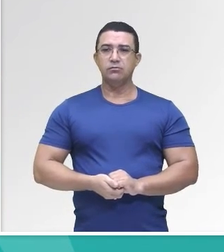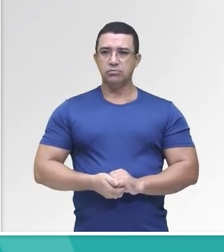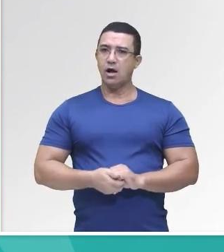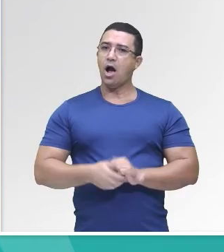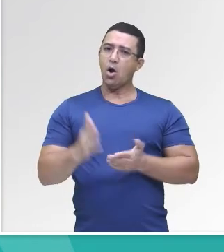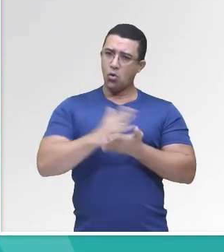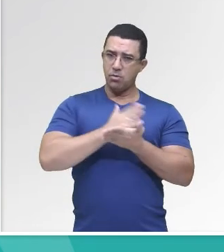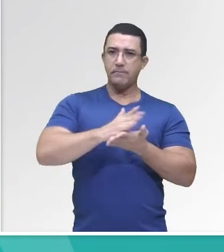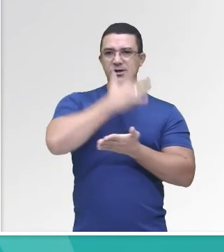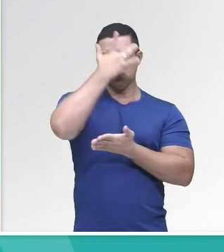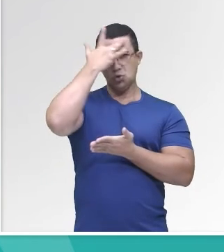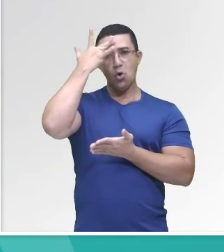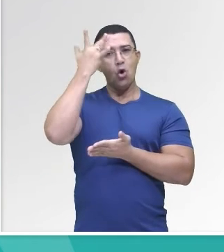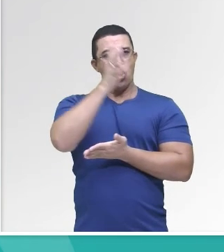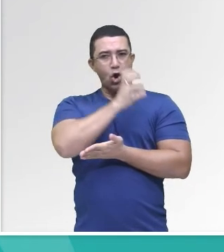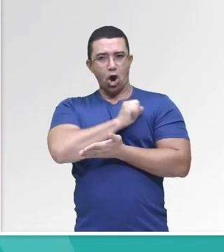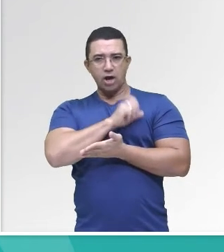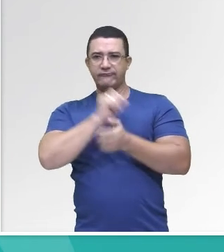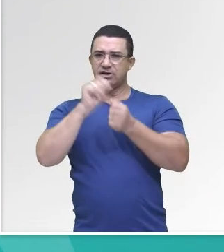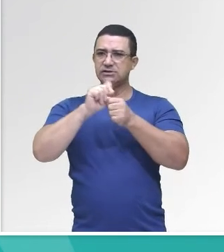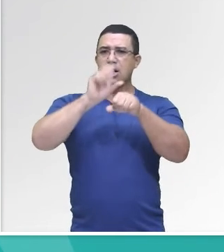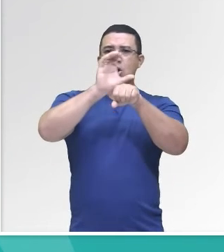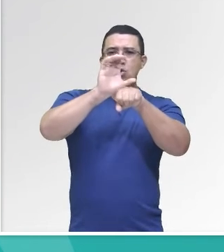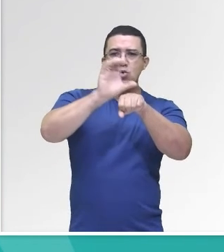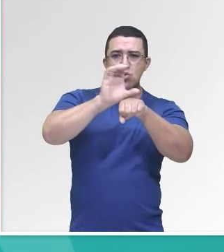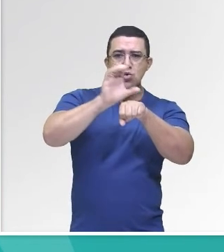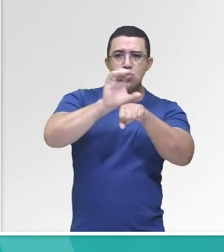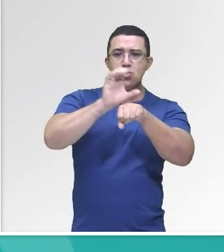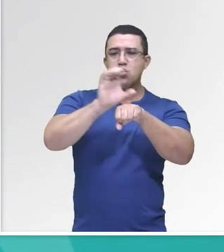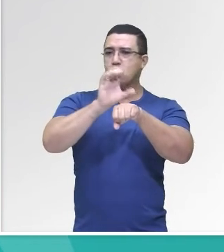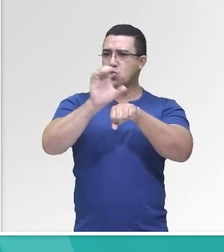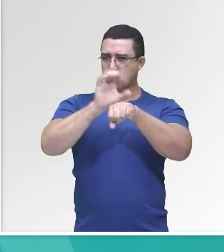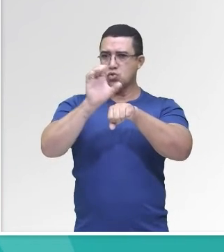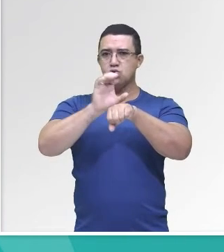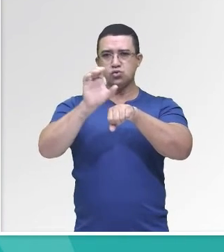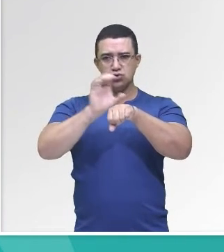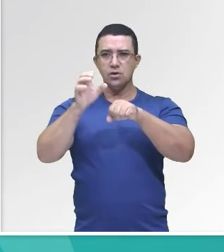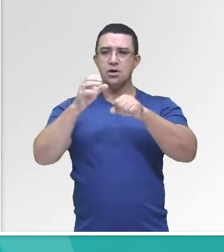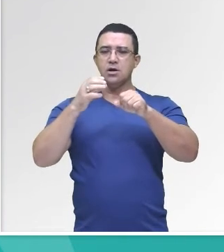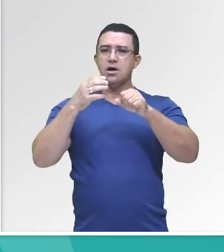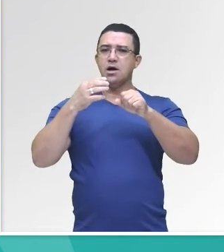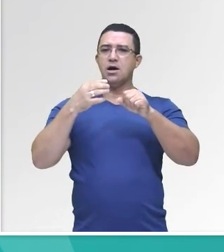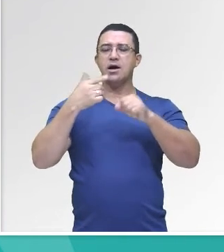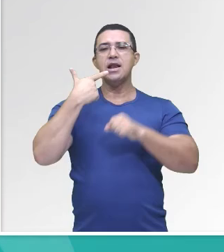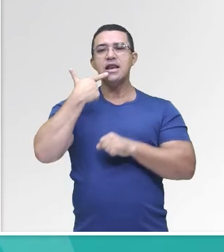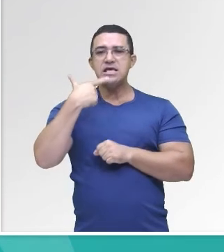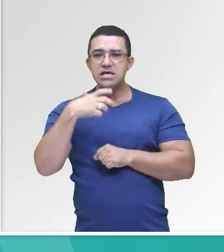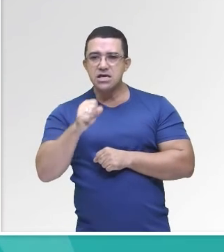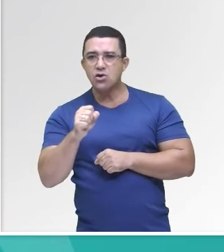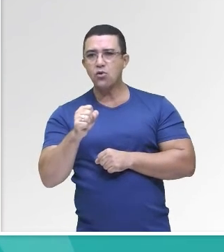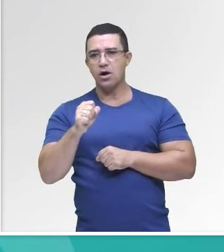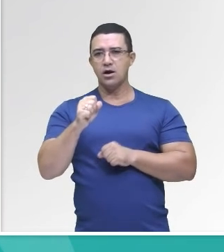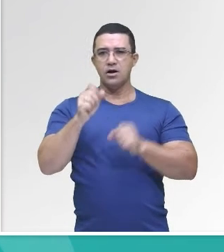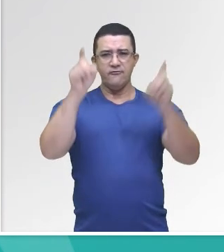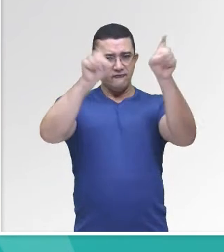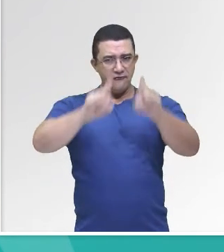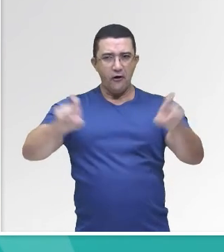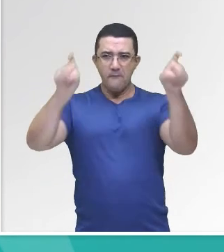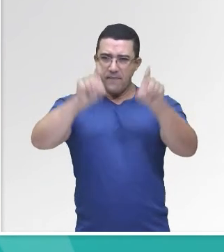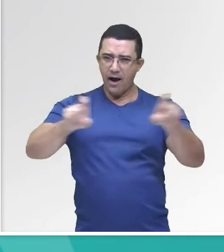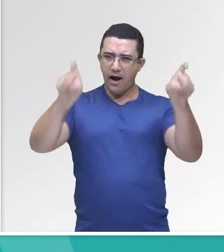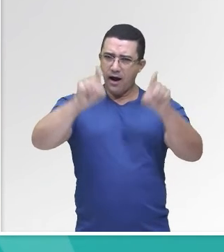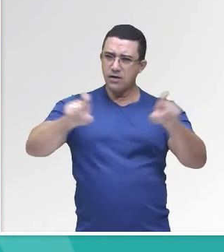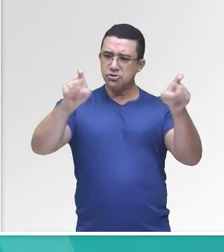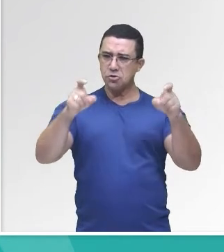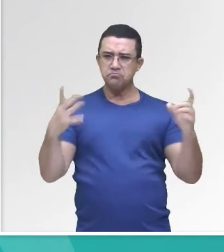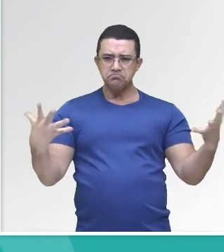gostam de fazer os seus cursos, né? De idiomas, de informática, para se